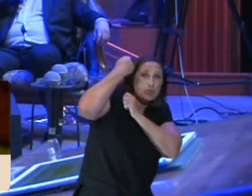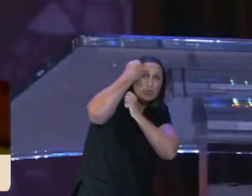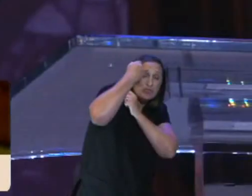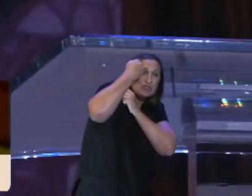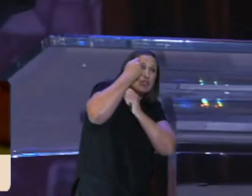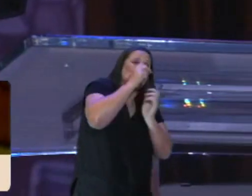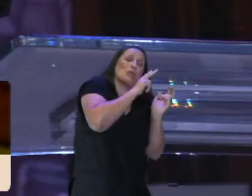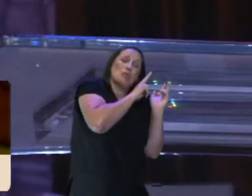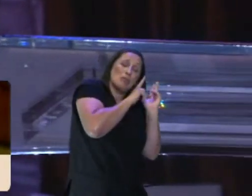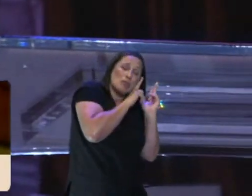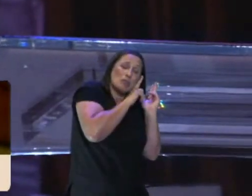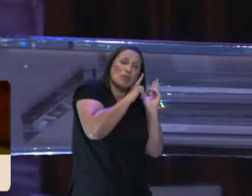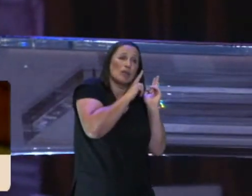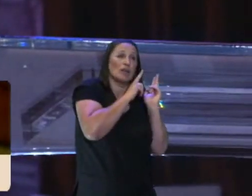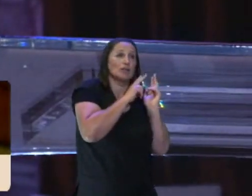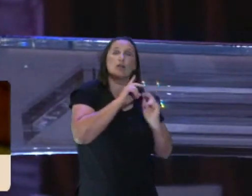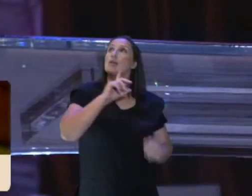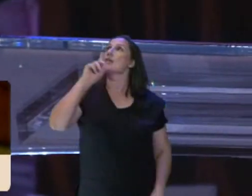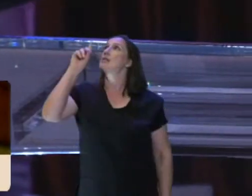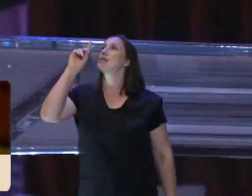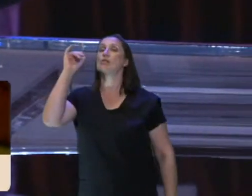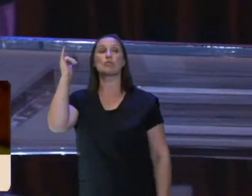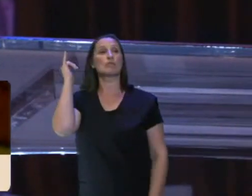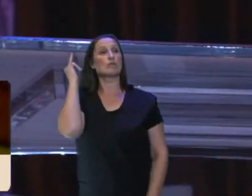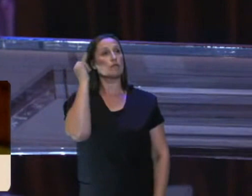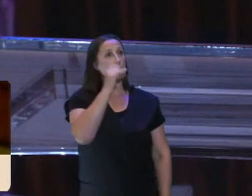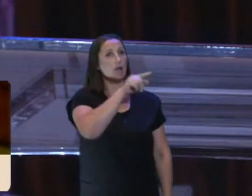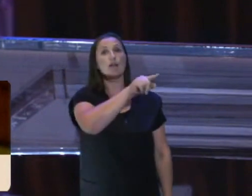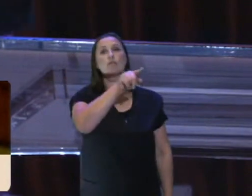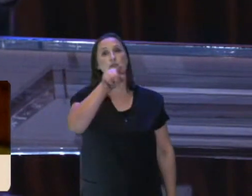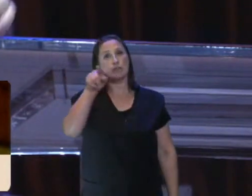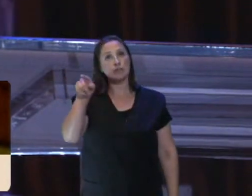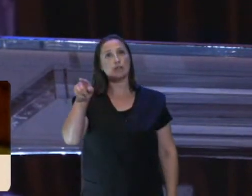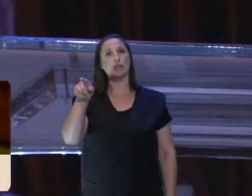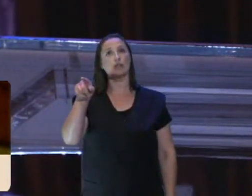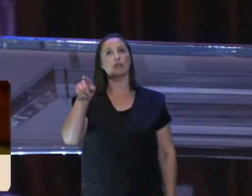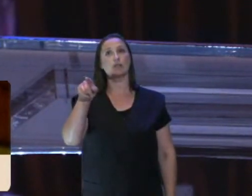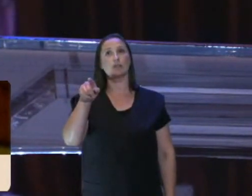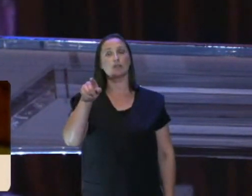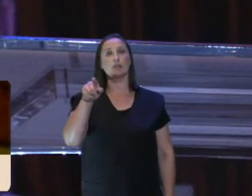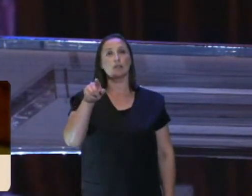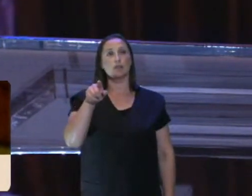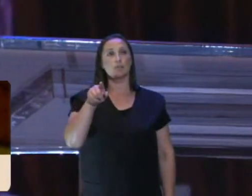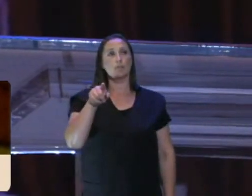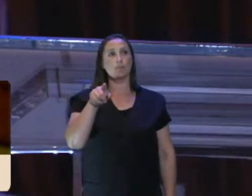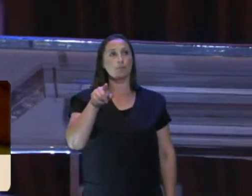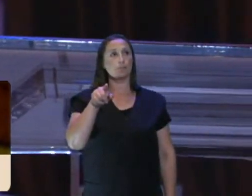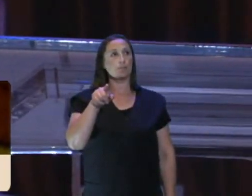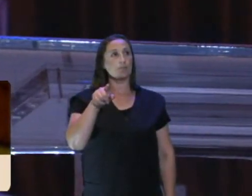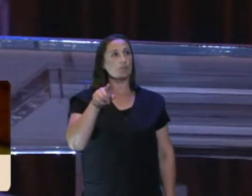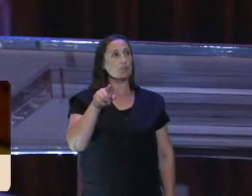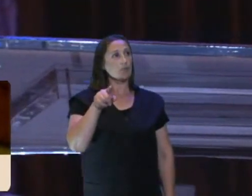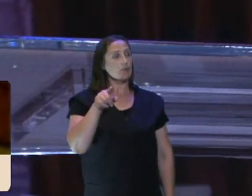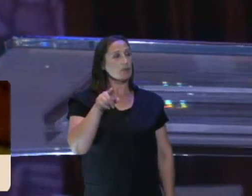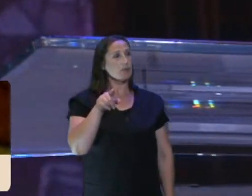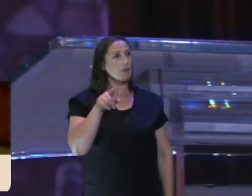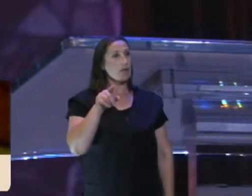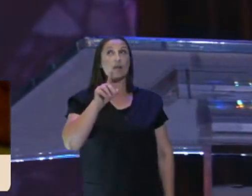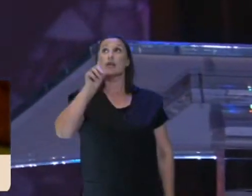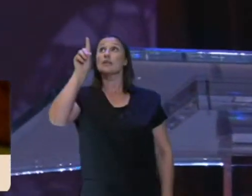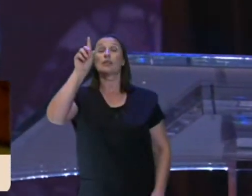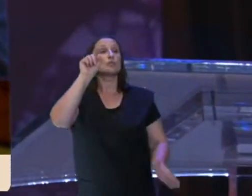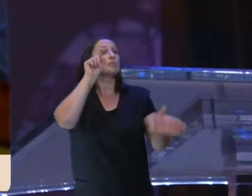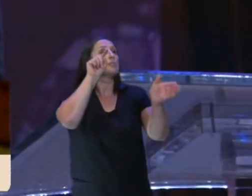aqui com a gente, o Senhor te trouxe aqui para te dar essa palavra. E a palavra começa com uma